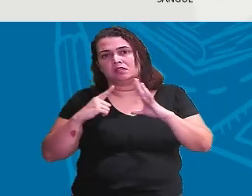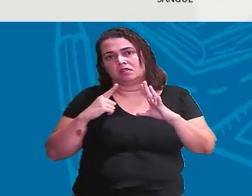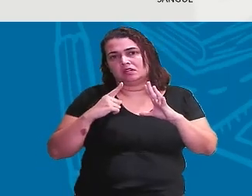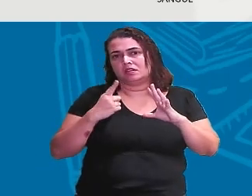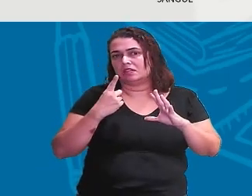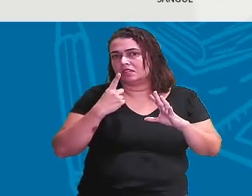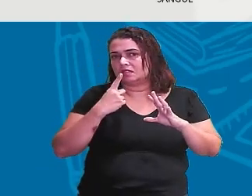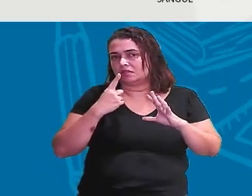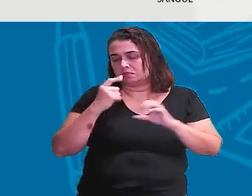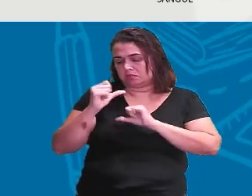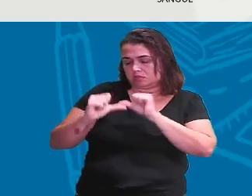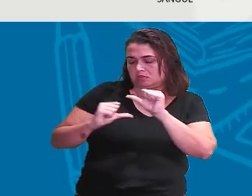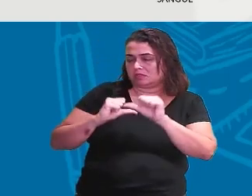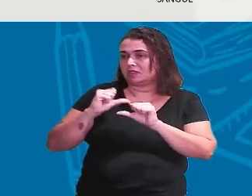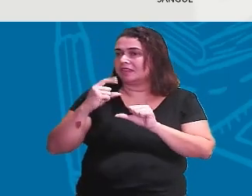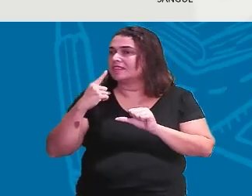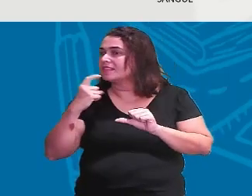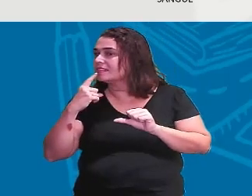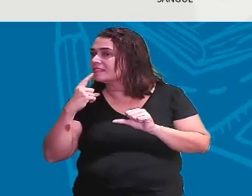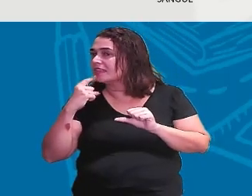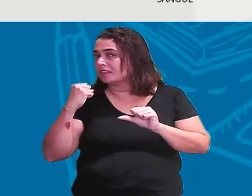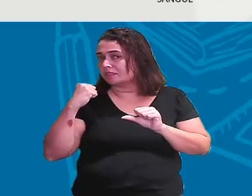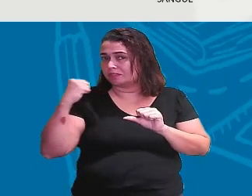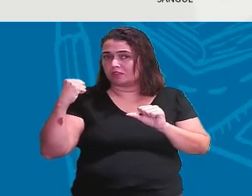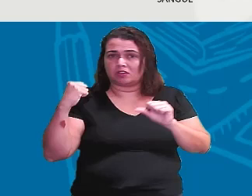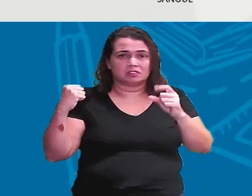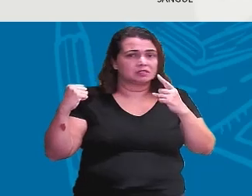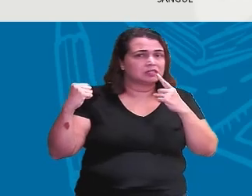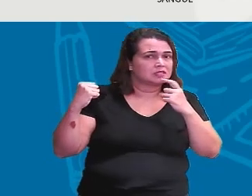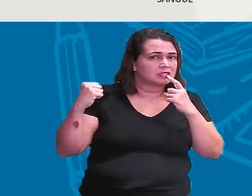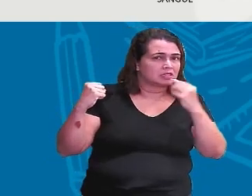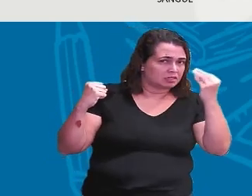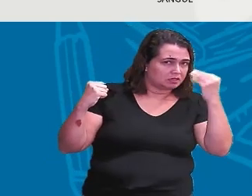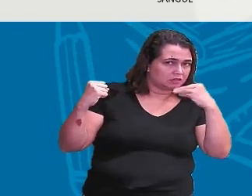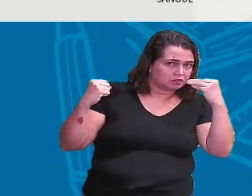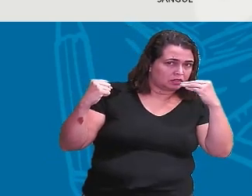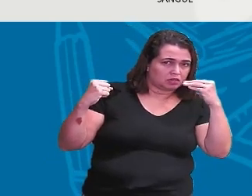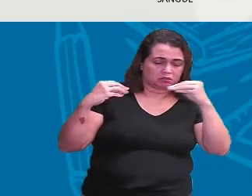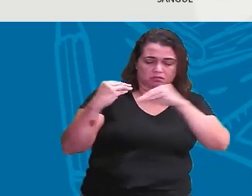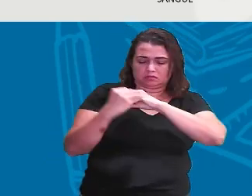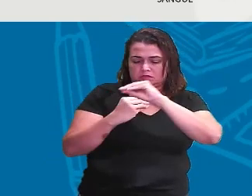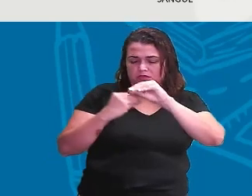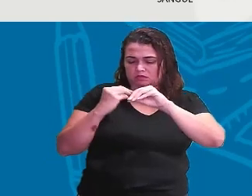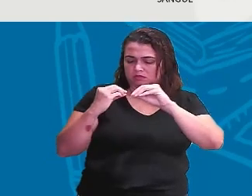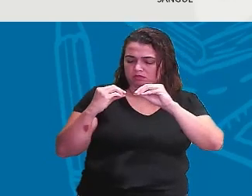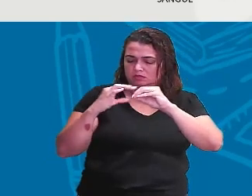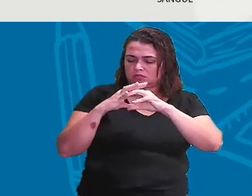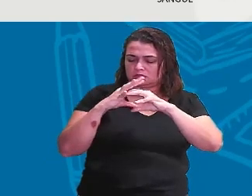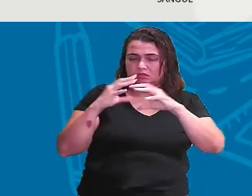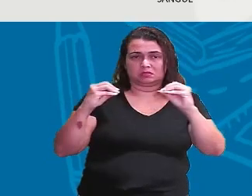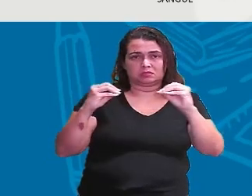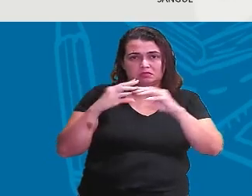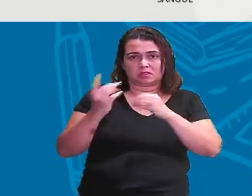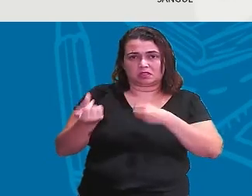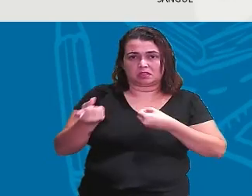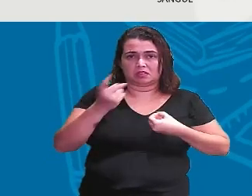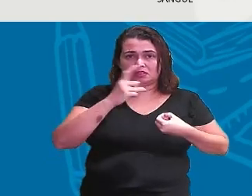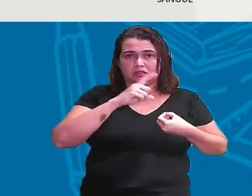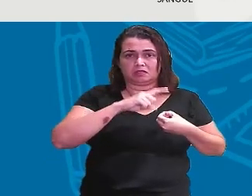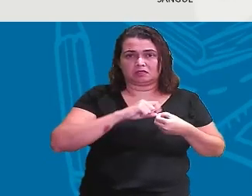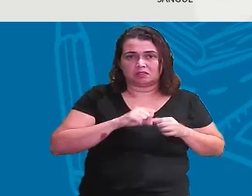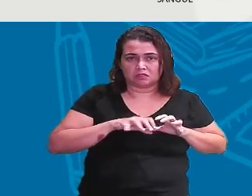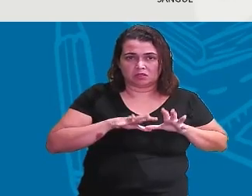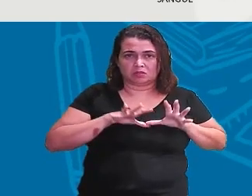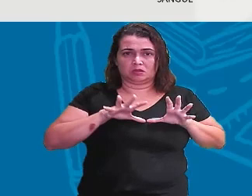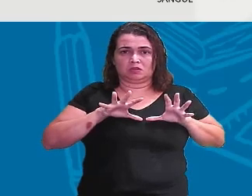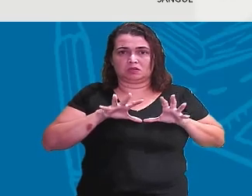que vai ser trocado ali e vai ser levado novamente para o nosso coração, tá certo? Para os nossos pulmões, para ser oxigenado e